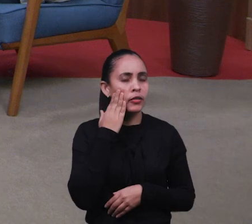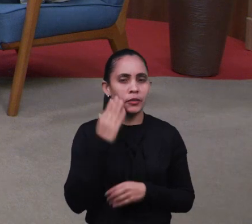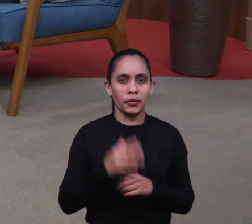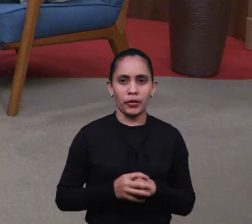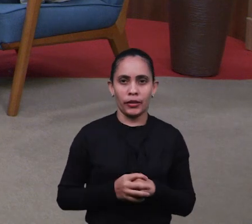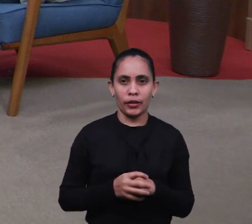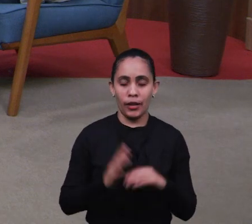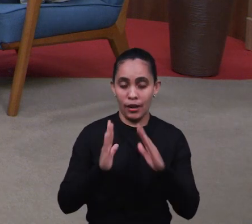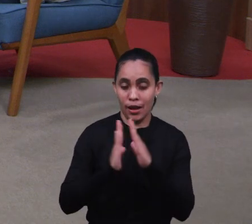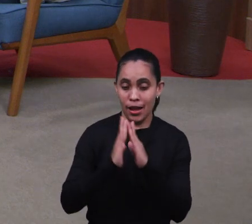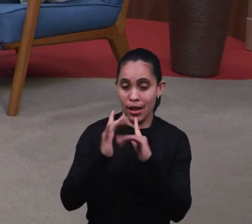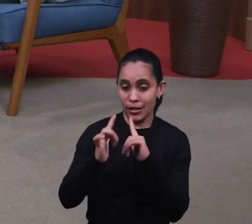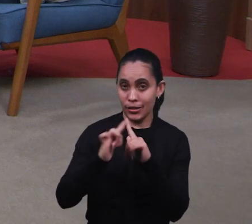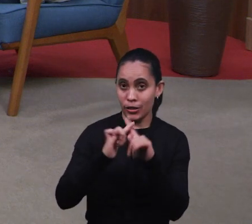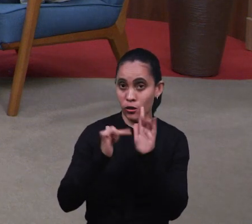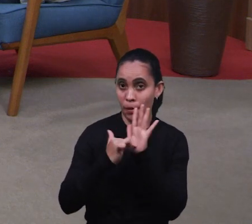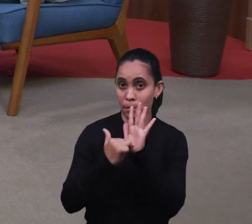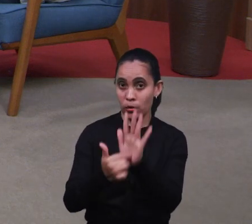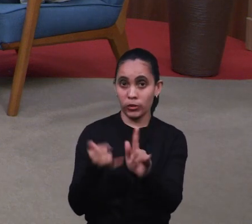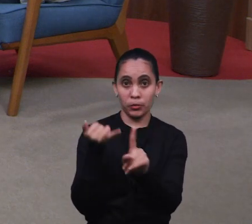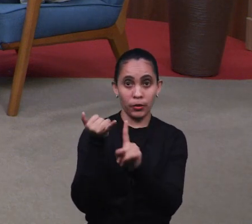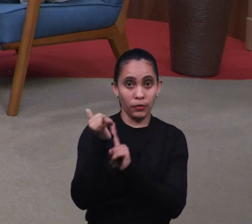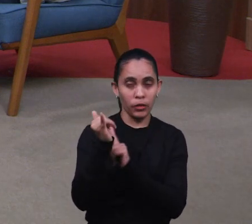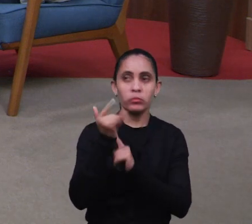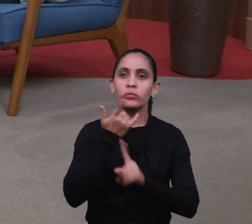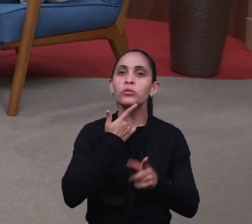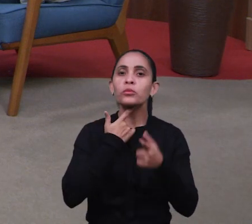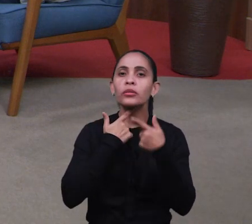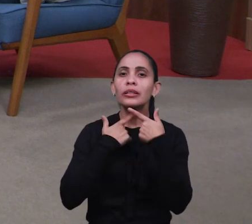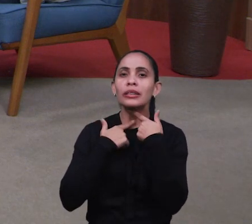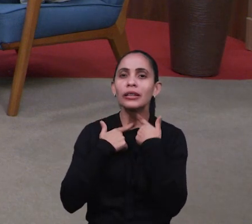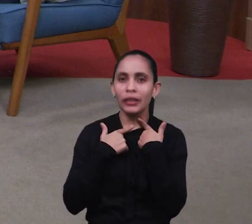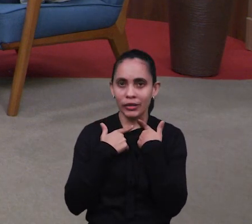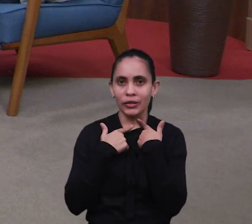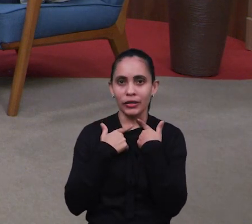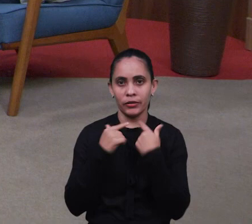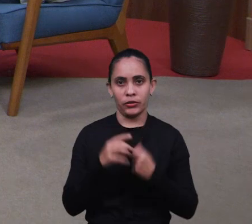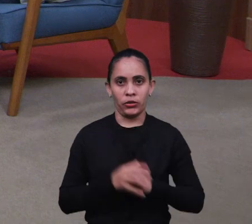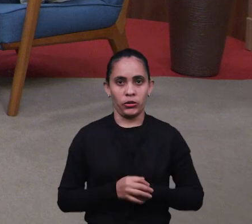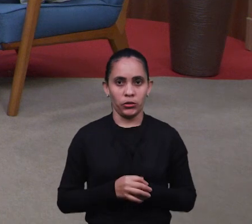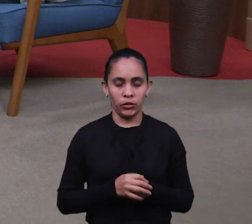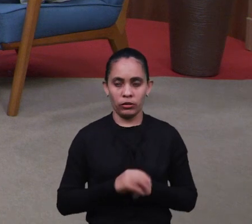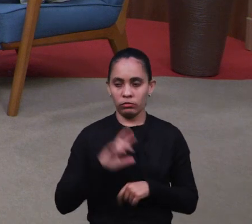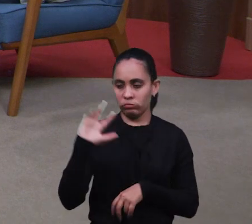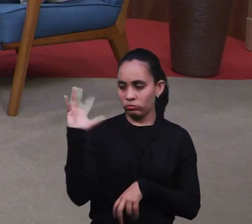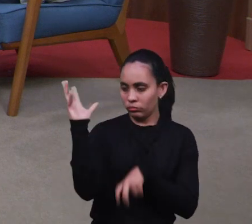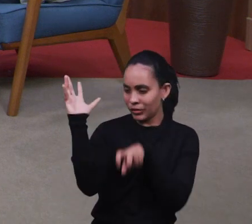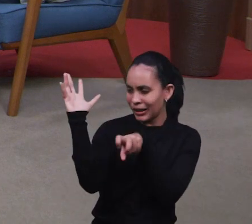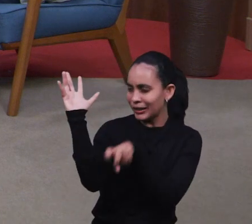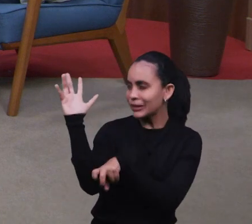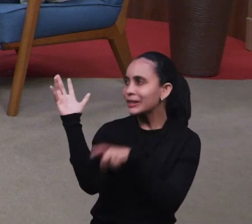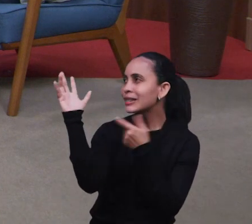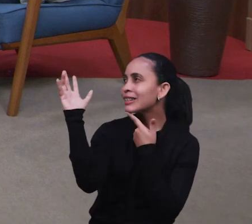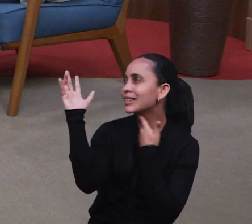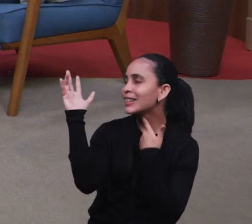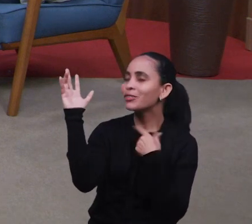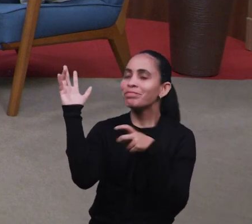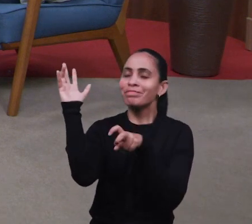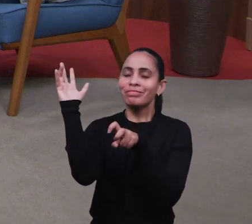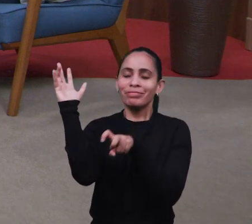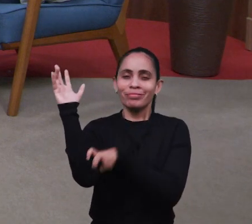igreja falando profeticamente, eu desejo a tua sombra, nós podemos afirmar que